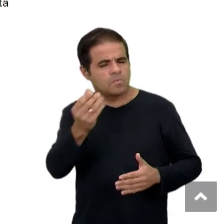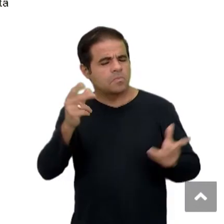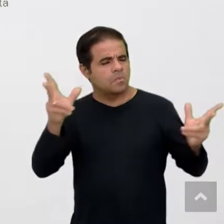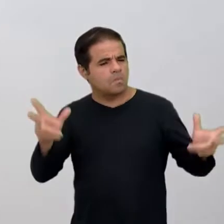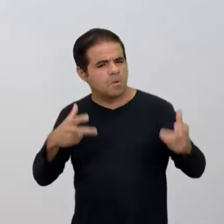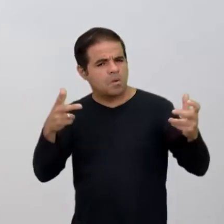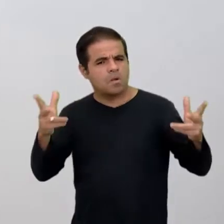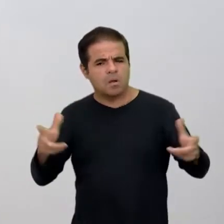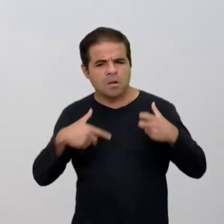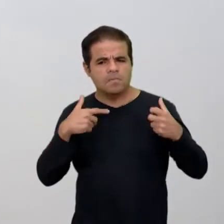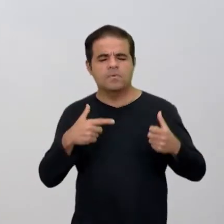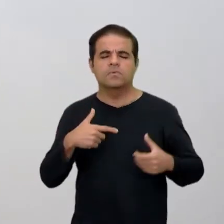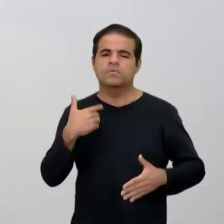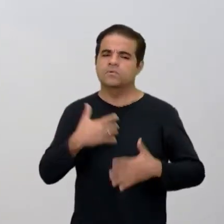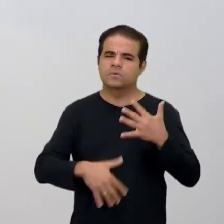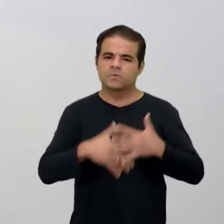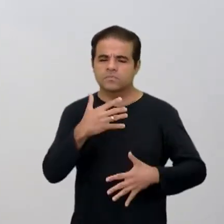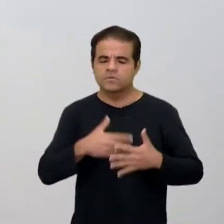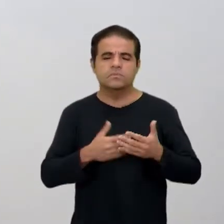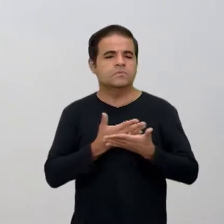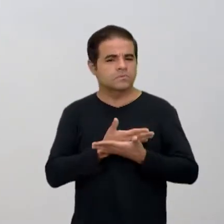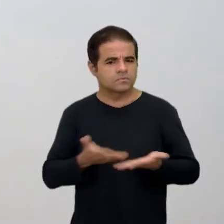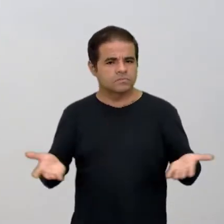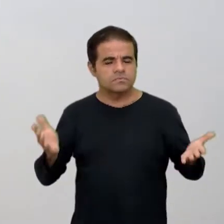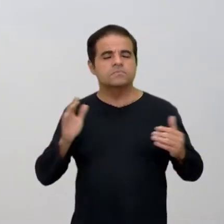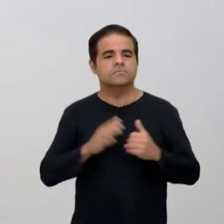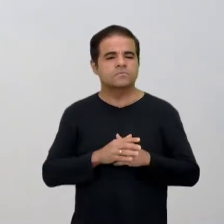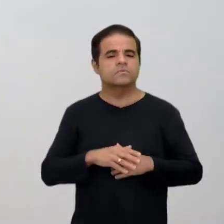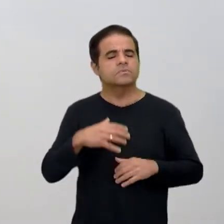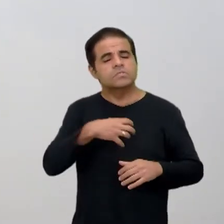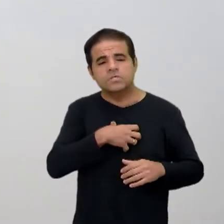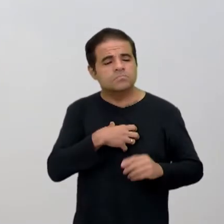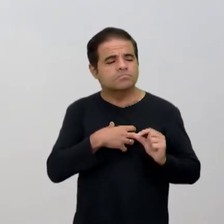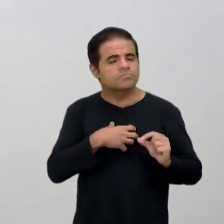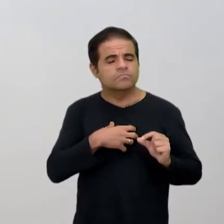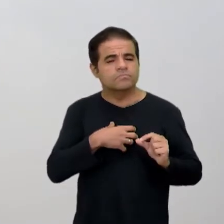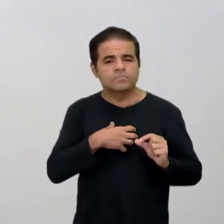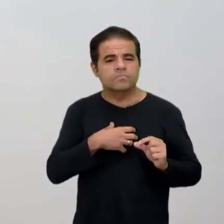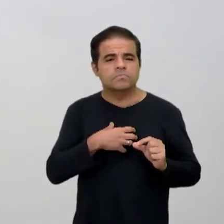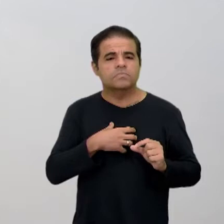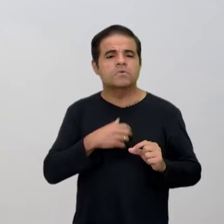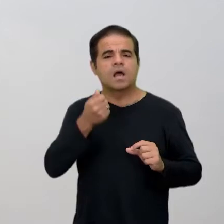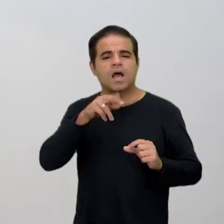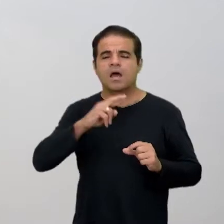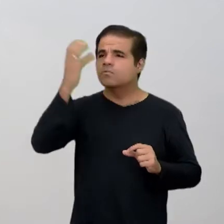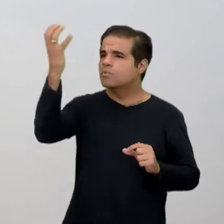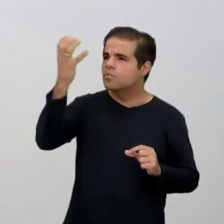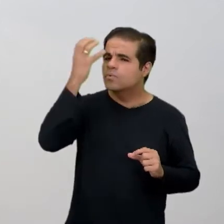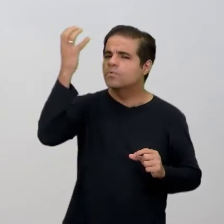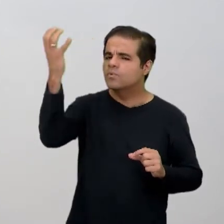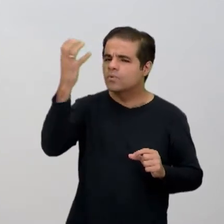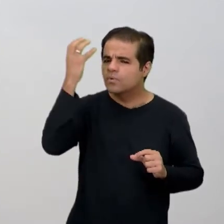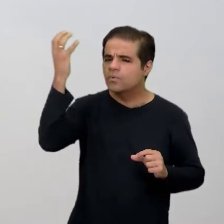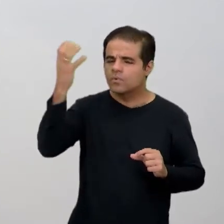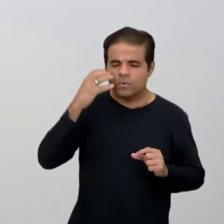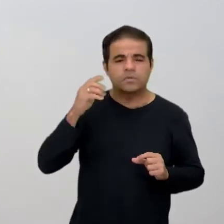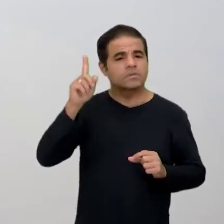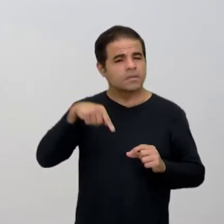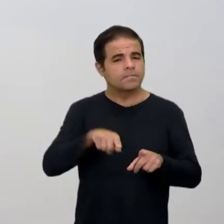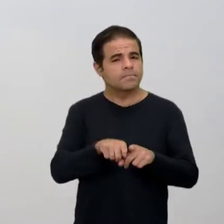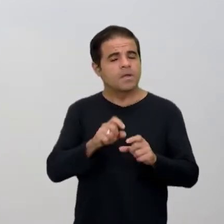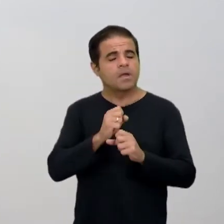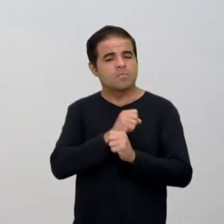com aparelhos de climatizadores, né? Do tipo ar-condicionado, né? Que é um tipo de bomba de calor,